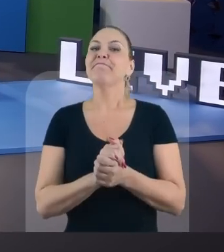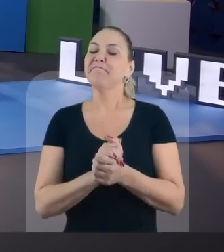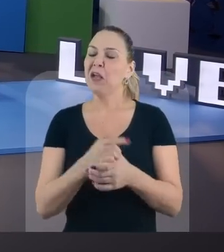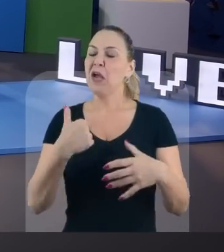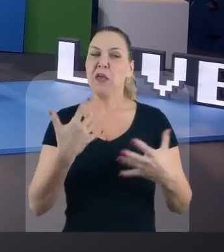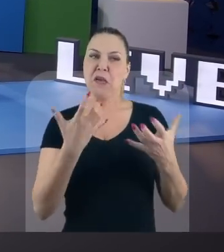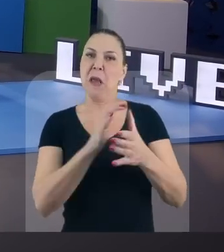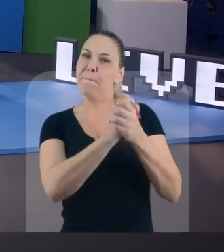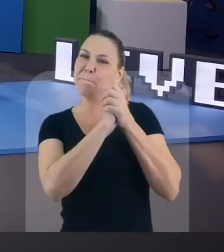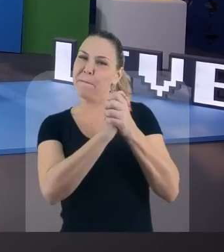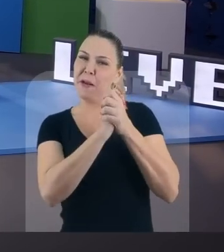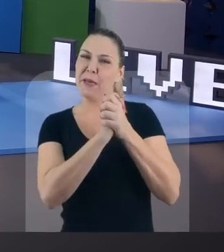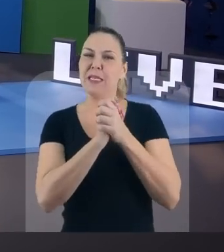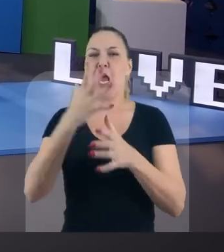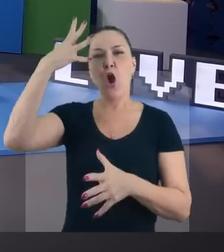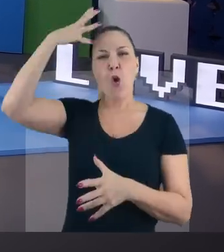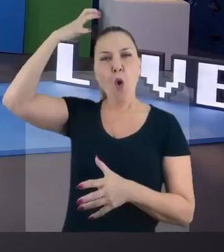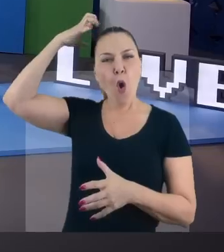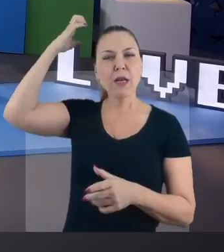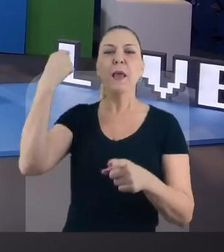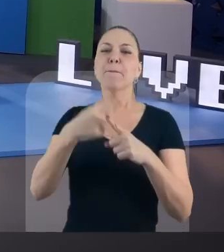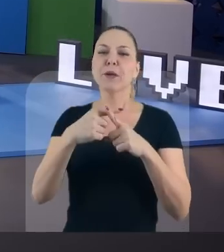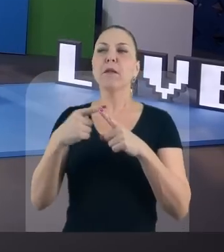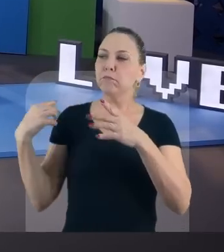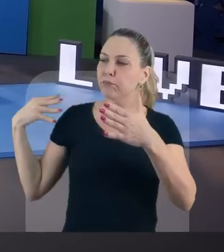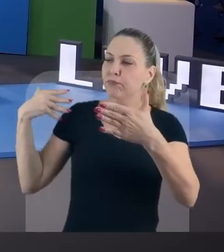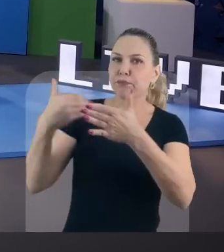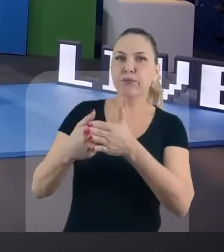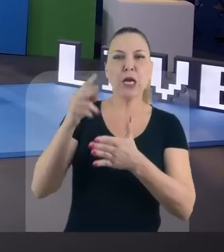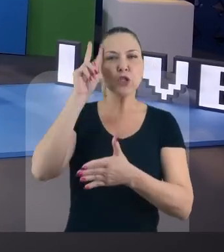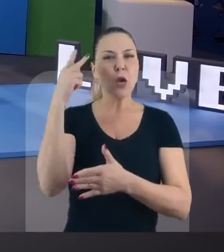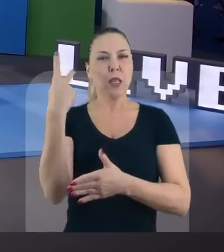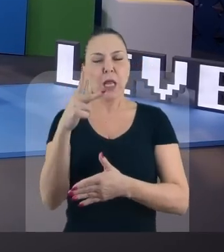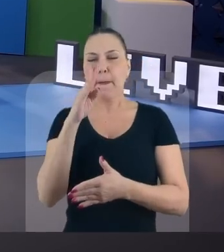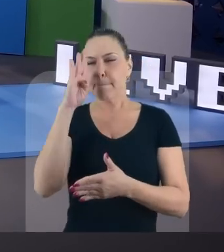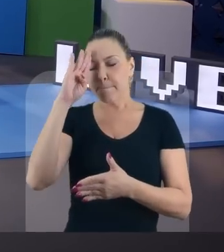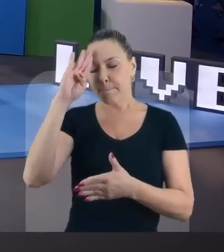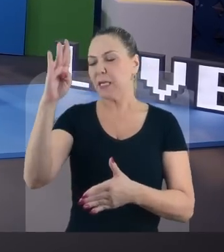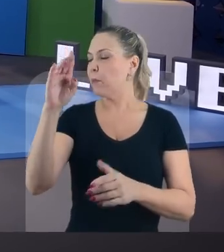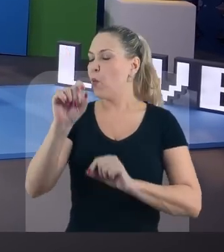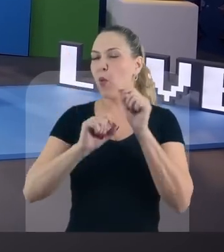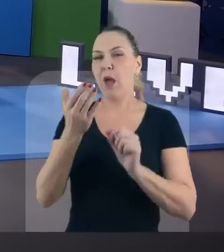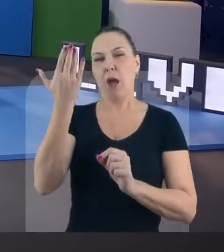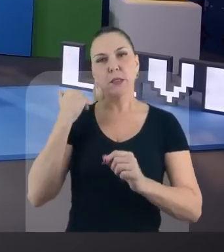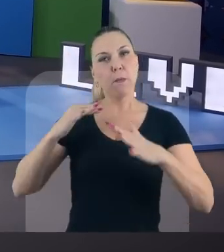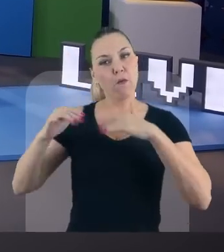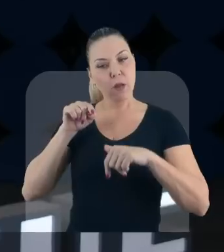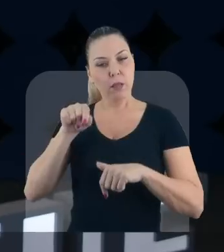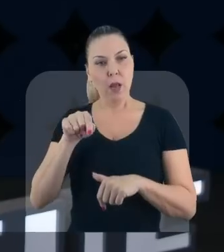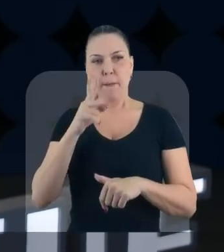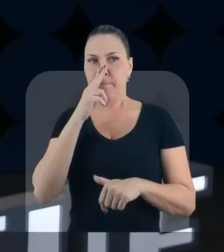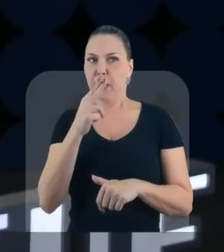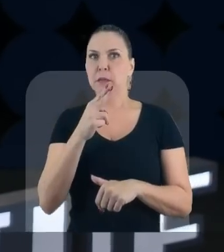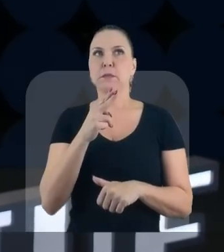Carmelo, eu queria parabenizar o Holliday porque ele de fato teve essa trajetória, principalmente quando o movimento que ele fazia parte anteriormente começou